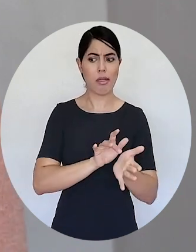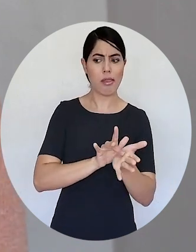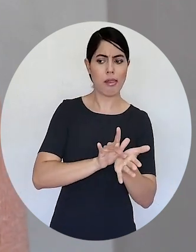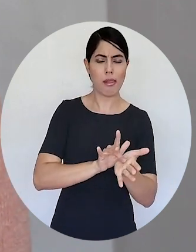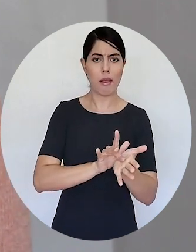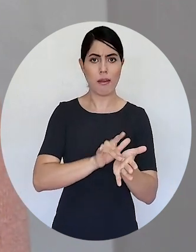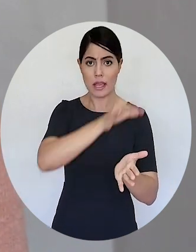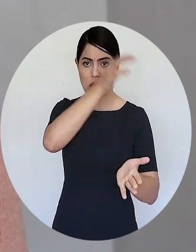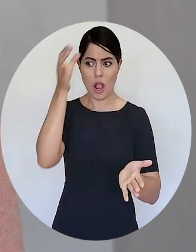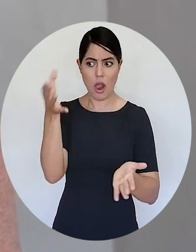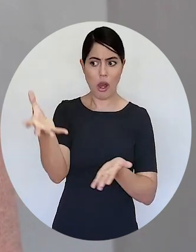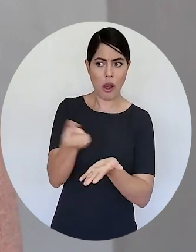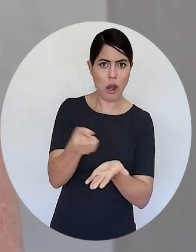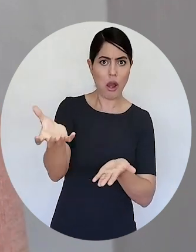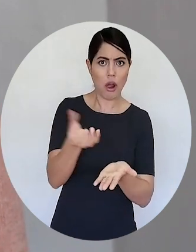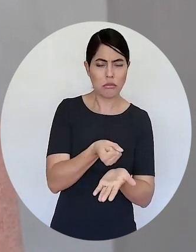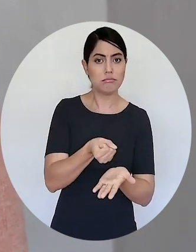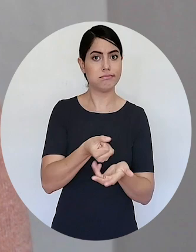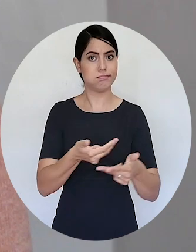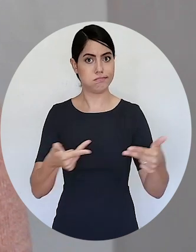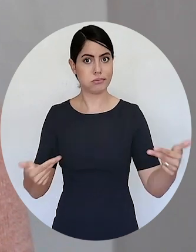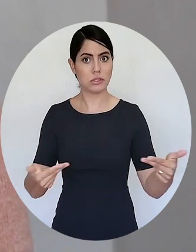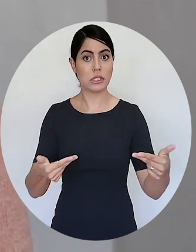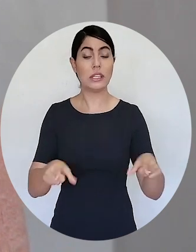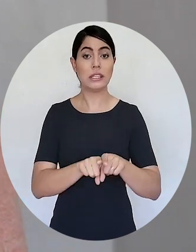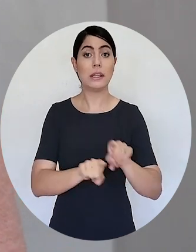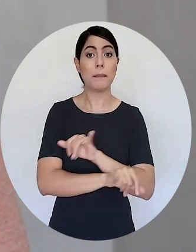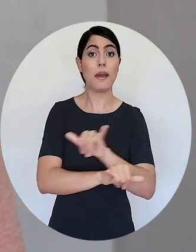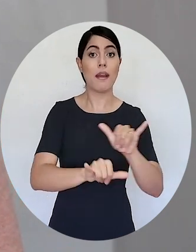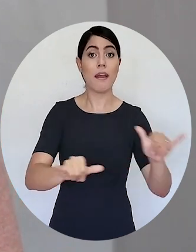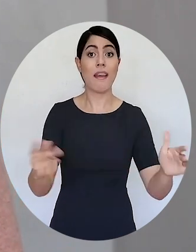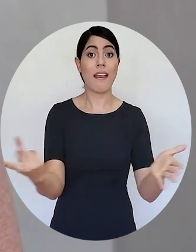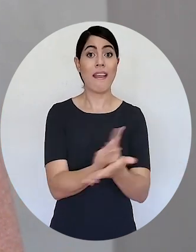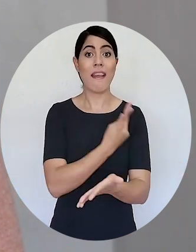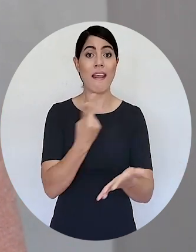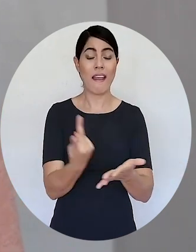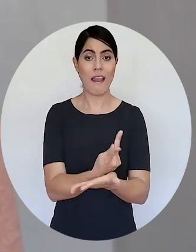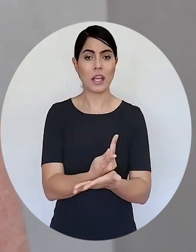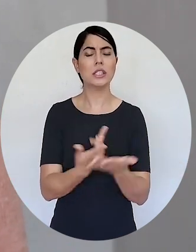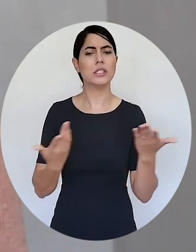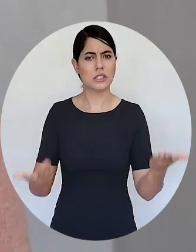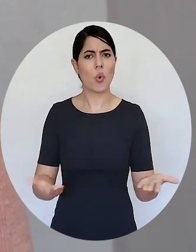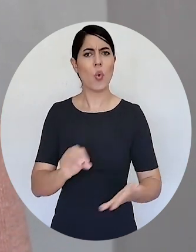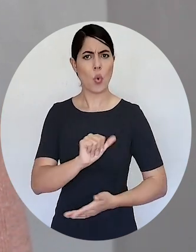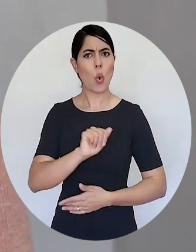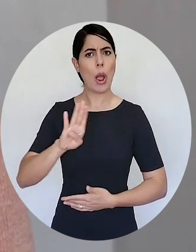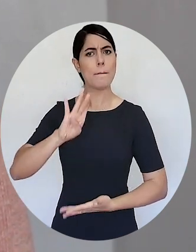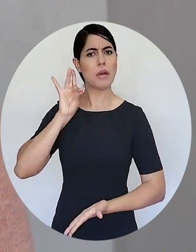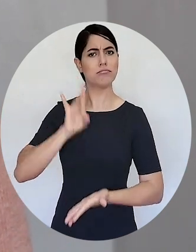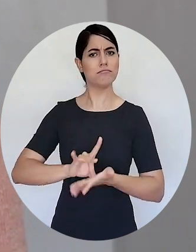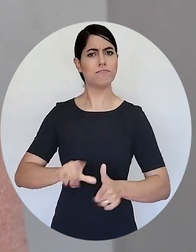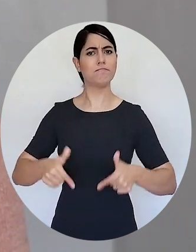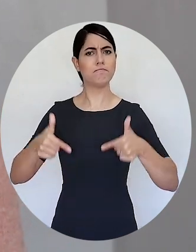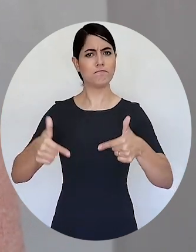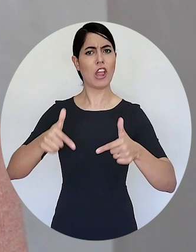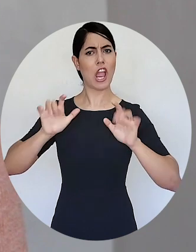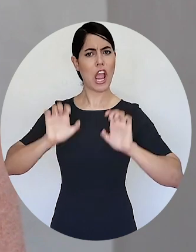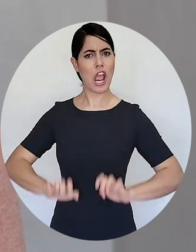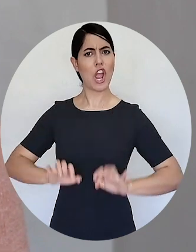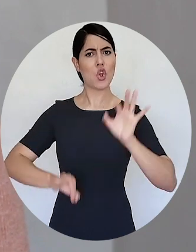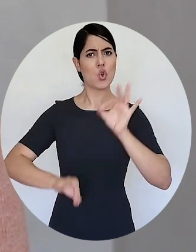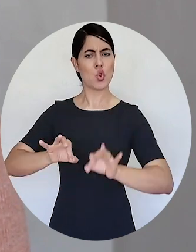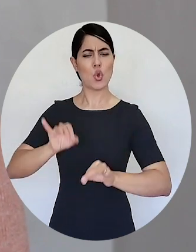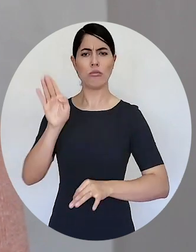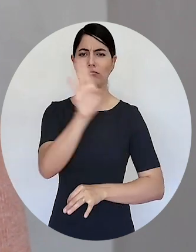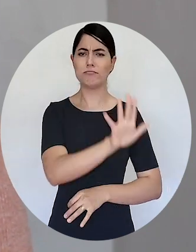fazem a captação ilegal de clientes e publicidade irregular da profissão. A Ordem defende um mercado